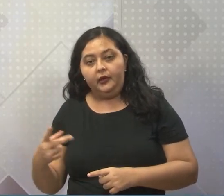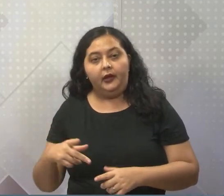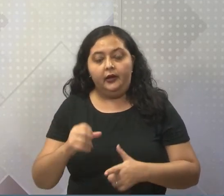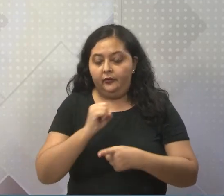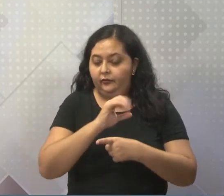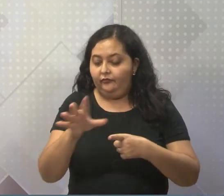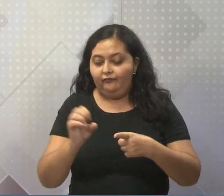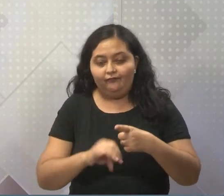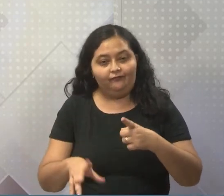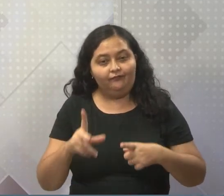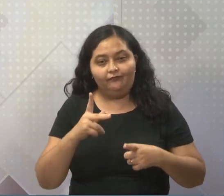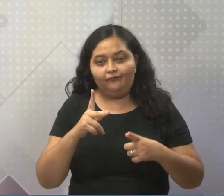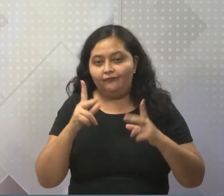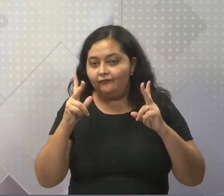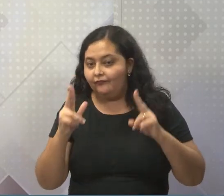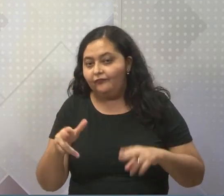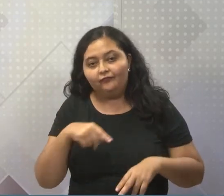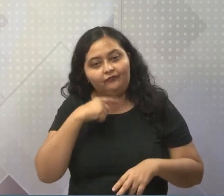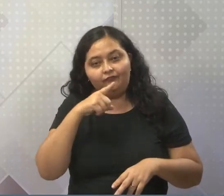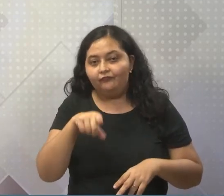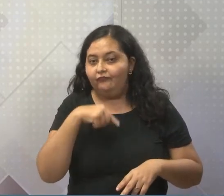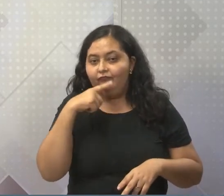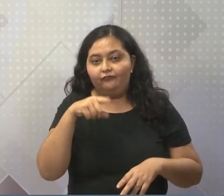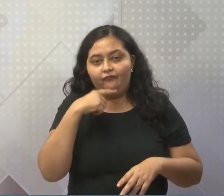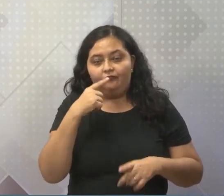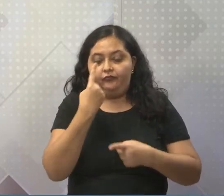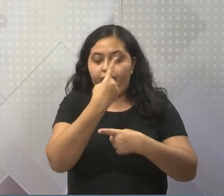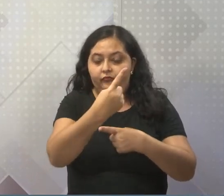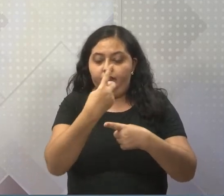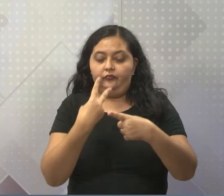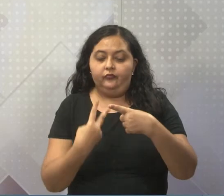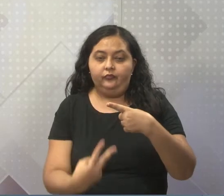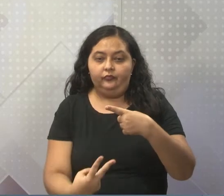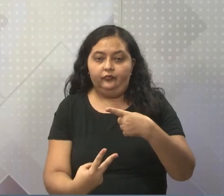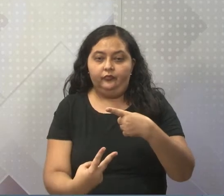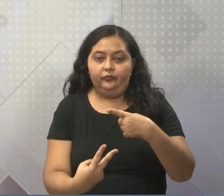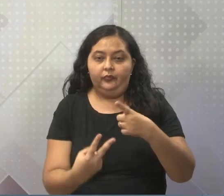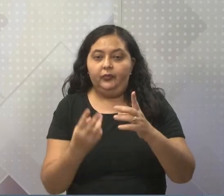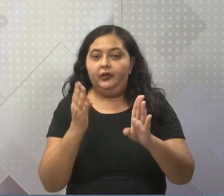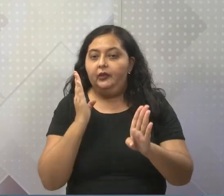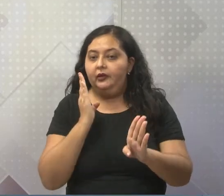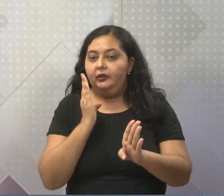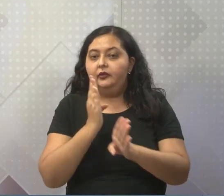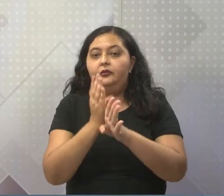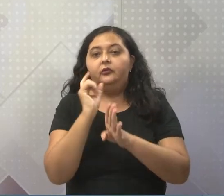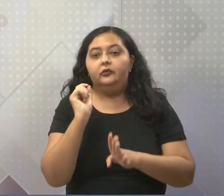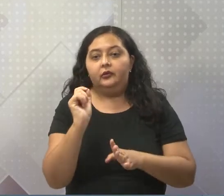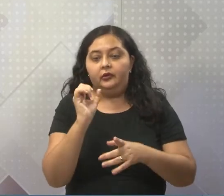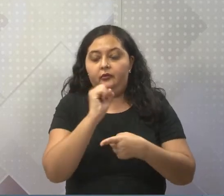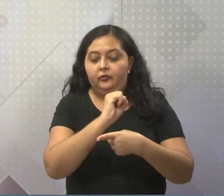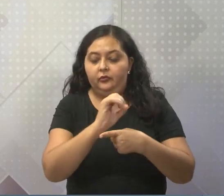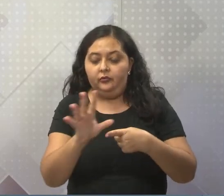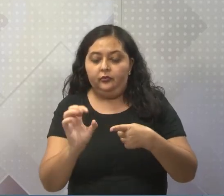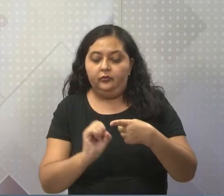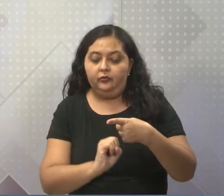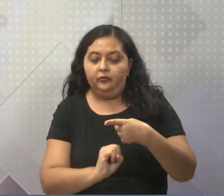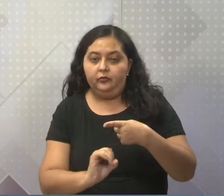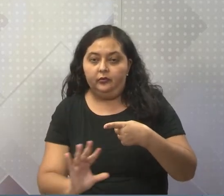fração equivalente. Quando a gente chega nessa fração, a gente encontra uma fração